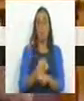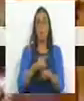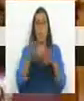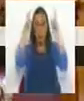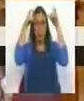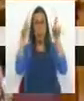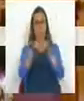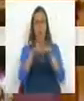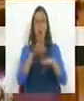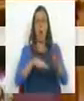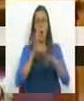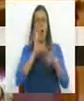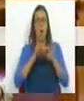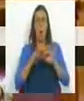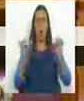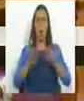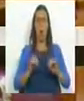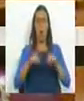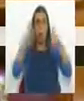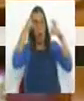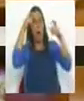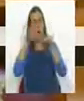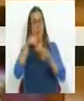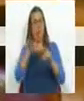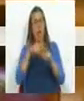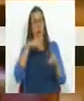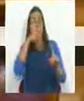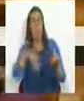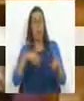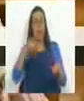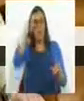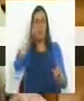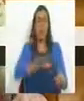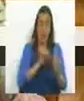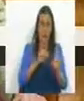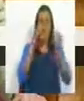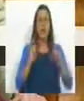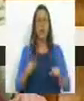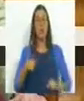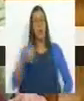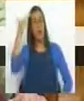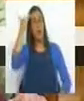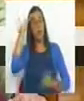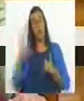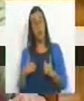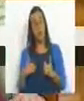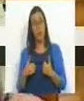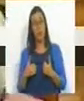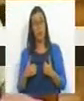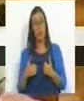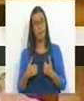que disse não faz sentido diabolizar os tais profissionais. É isso mesmo. O que nós achamos, no entanto, é que